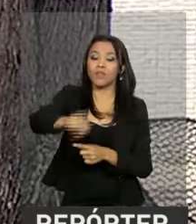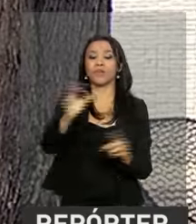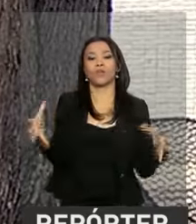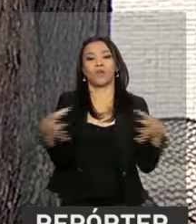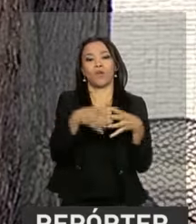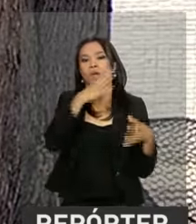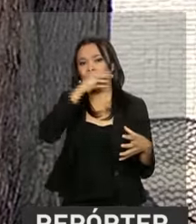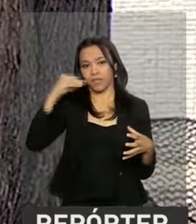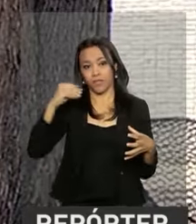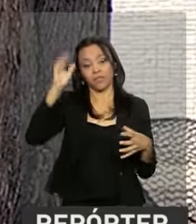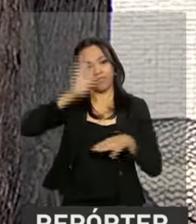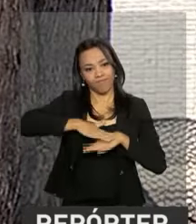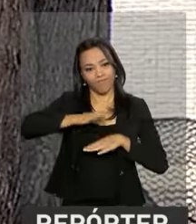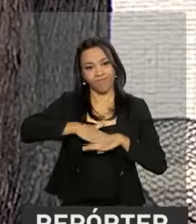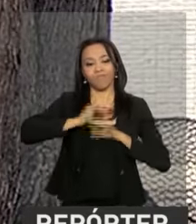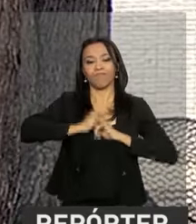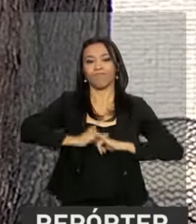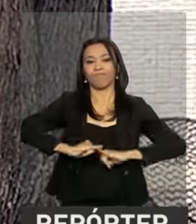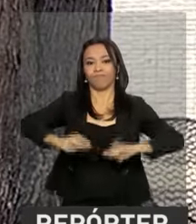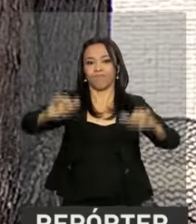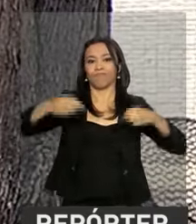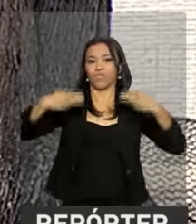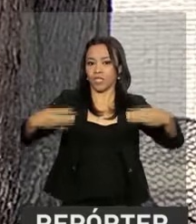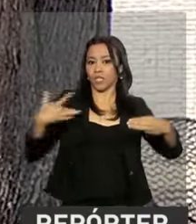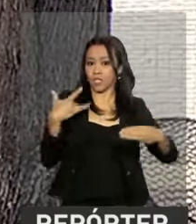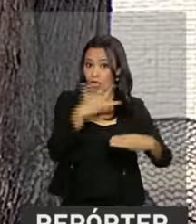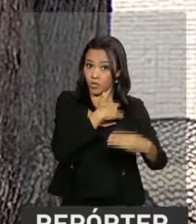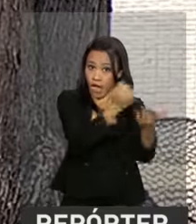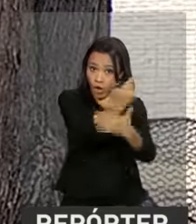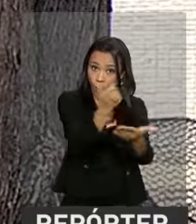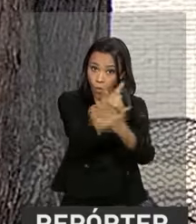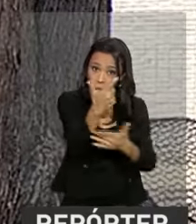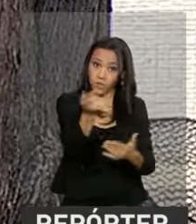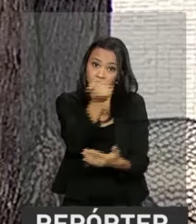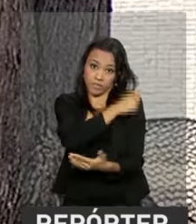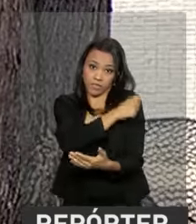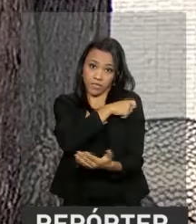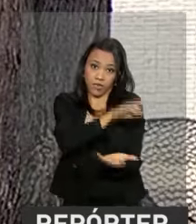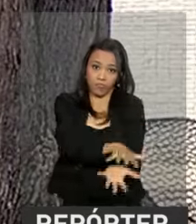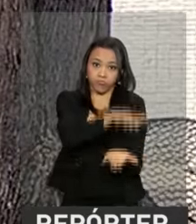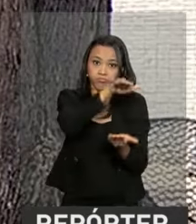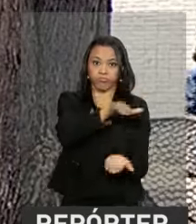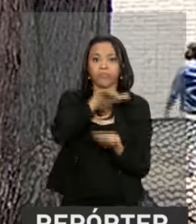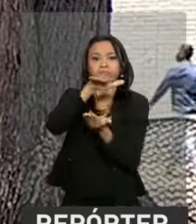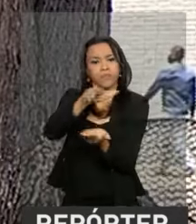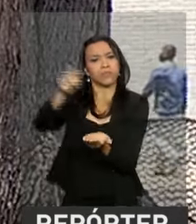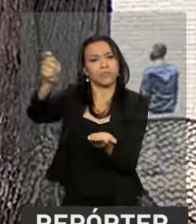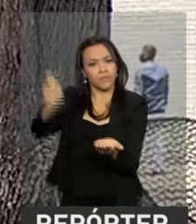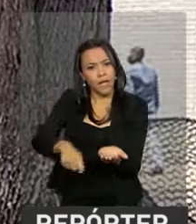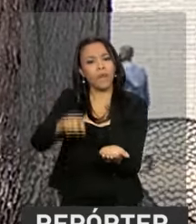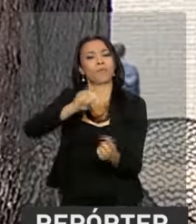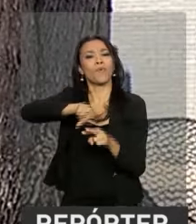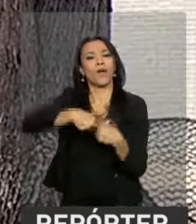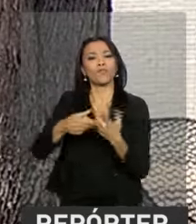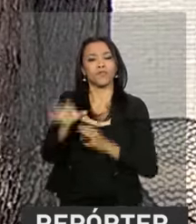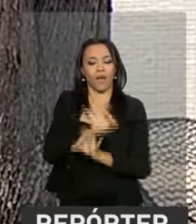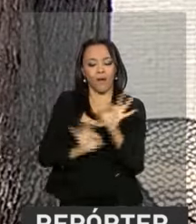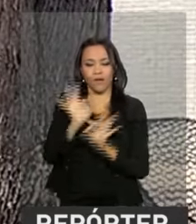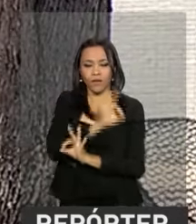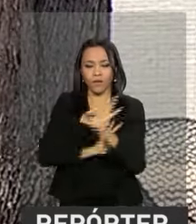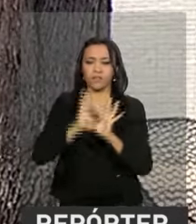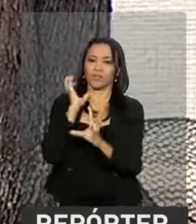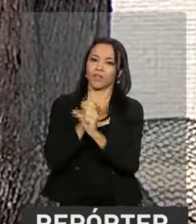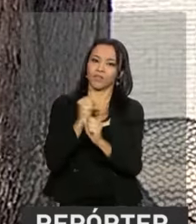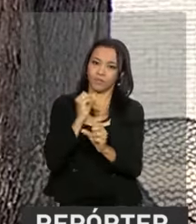o Ministério da Saúde, a compra das doses extras de vacina só foi possível por conta da reorganização